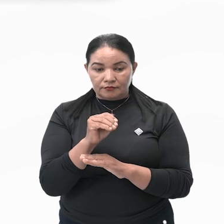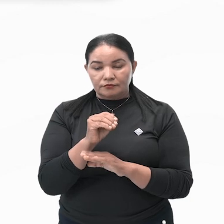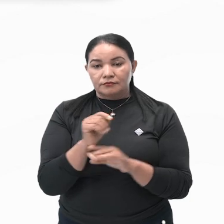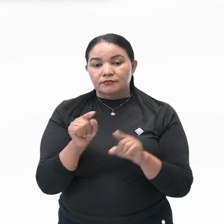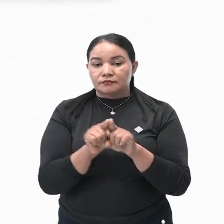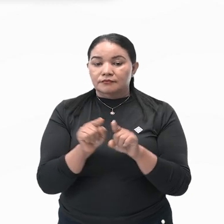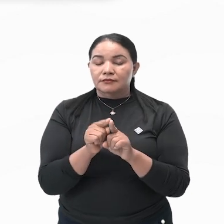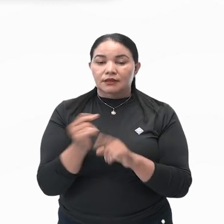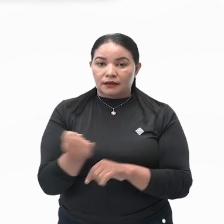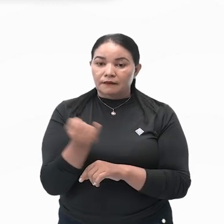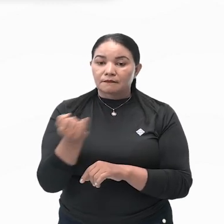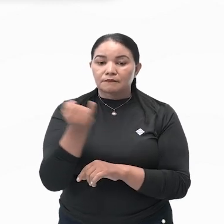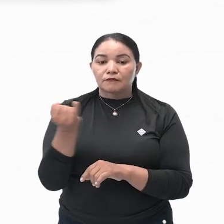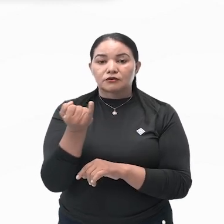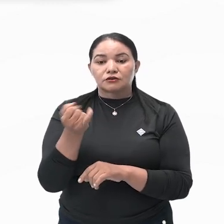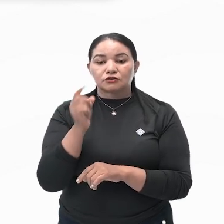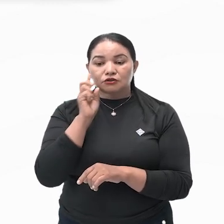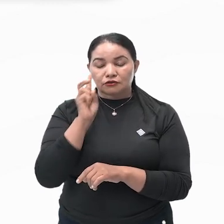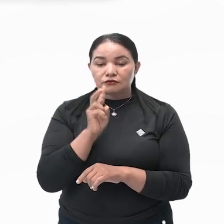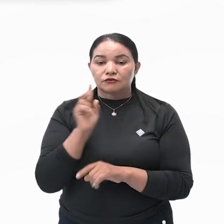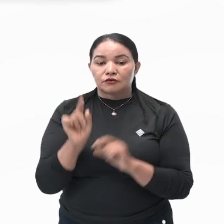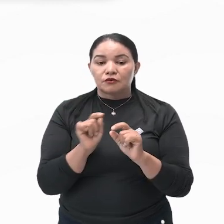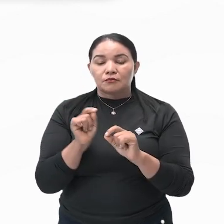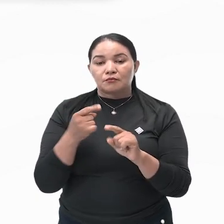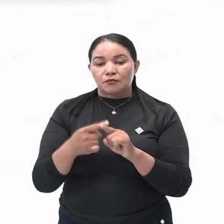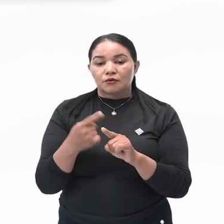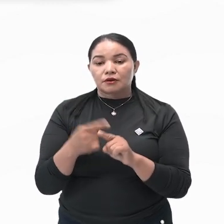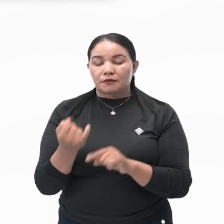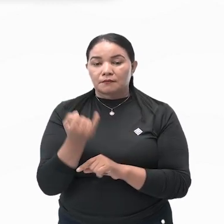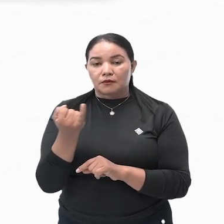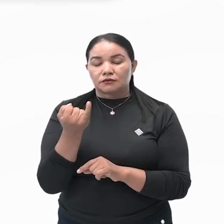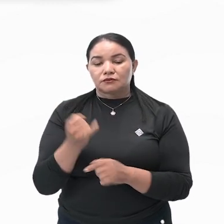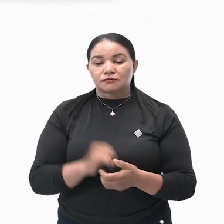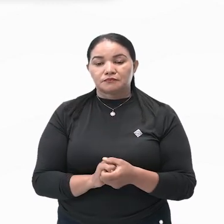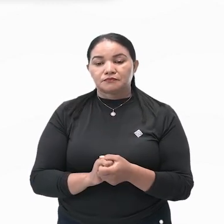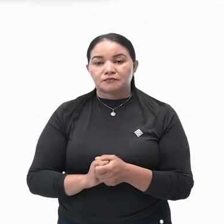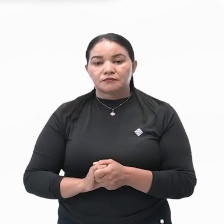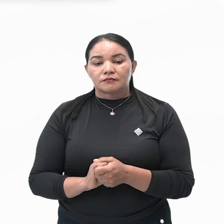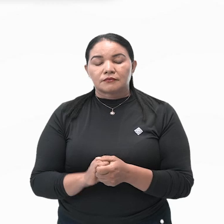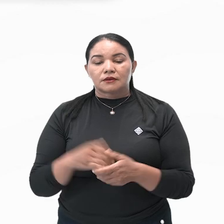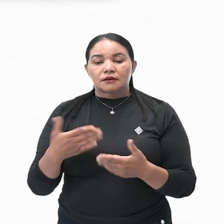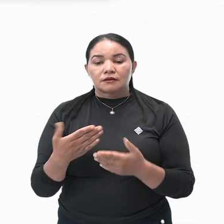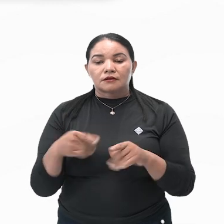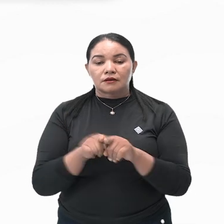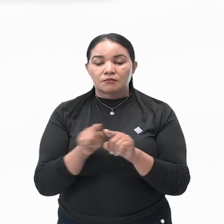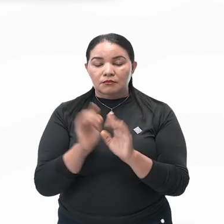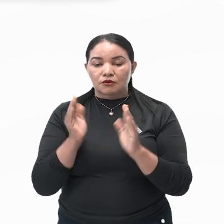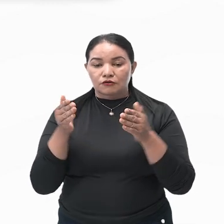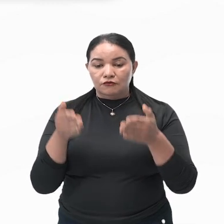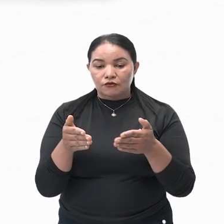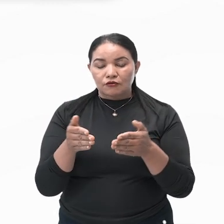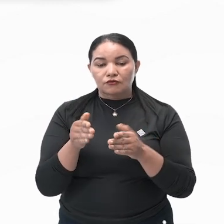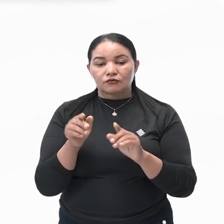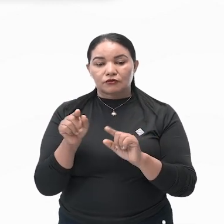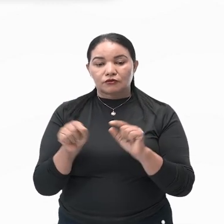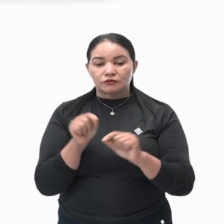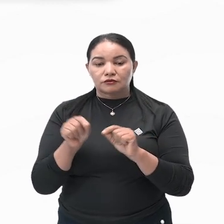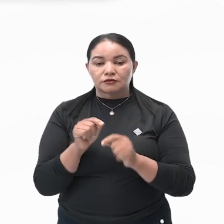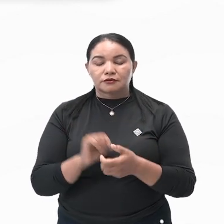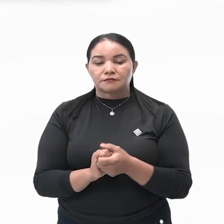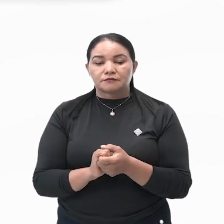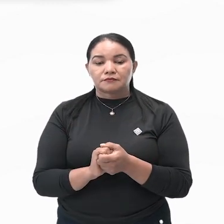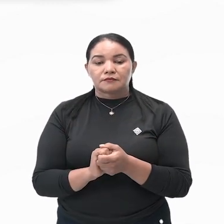pauta importante e foi bastante importante nessa questão, tá certo? Ele foca basicamente ali